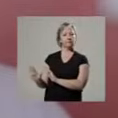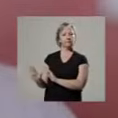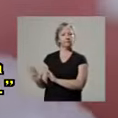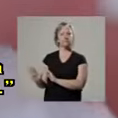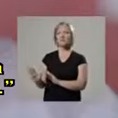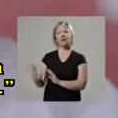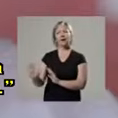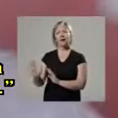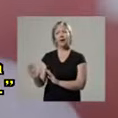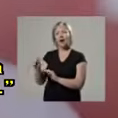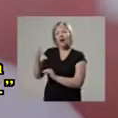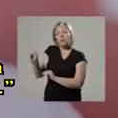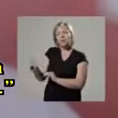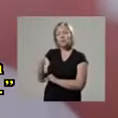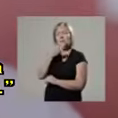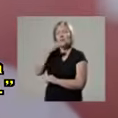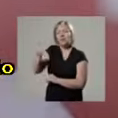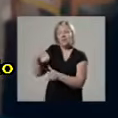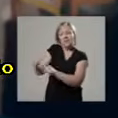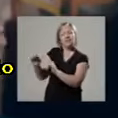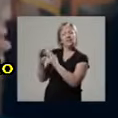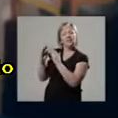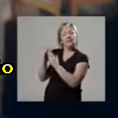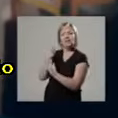Isso não interessa, não te paga para você ficar em casa.